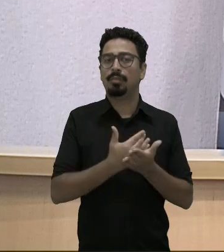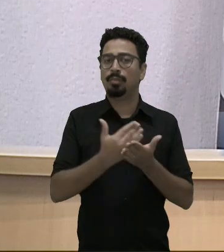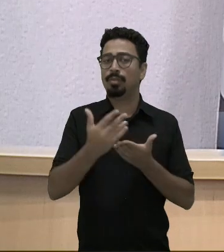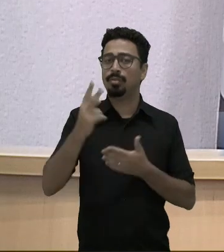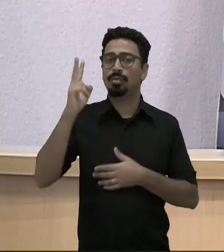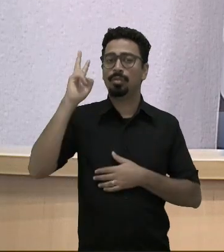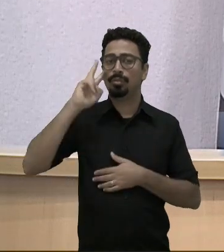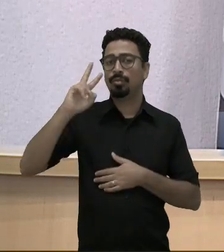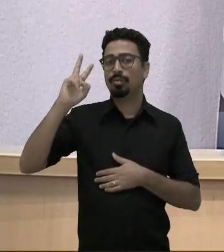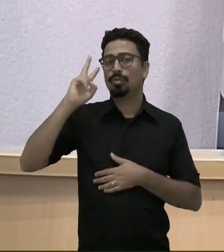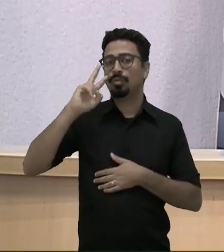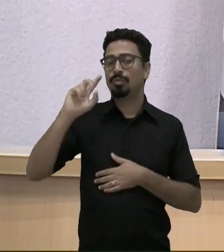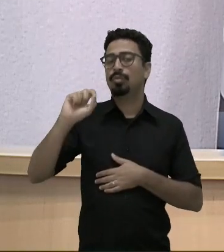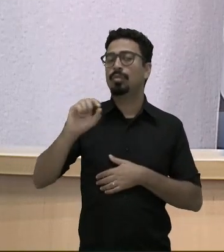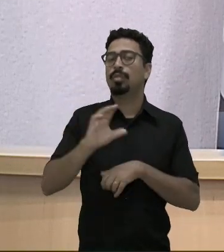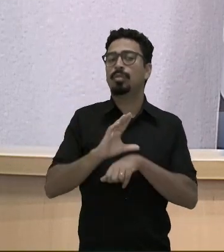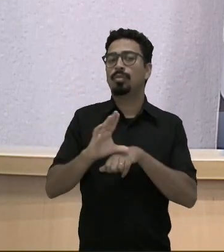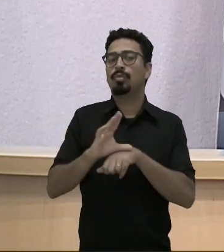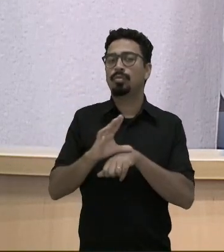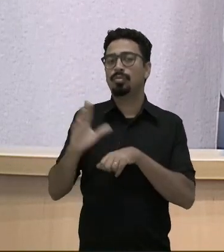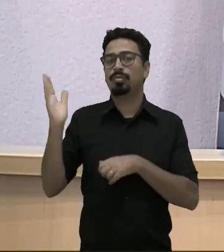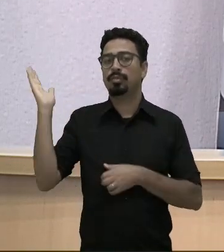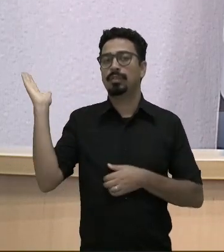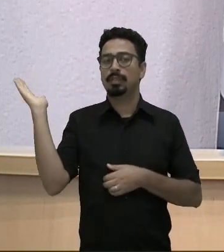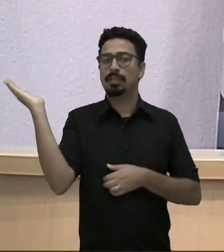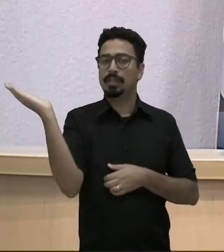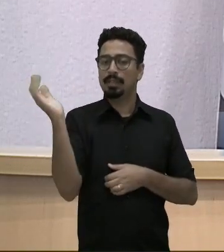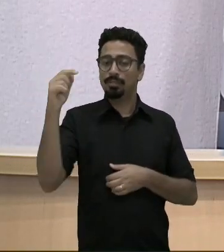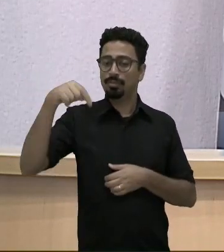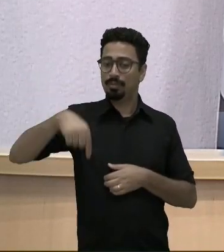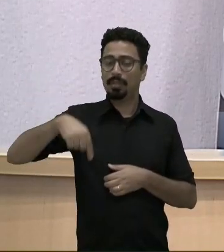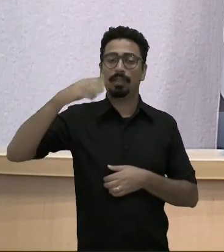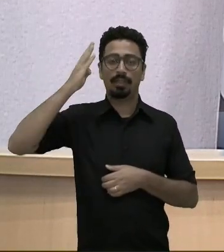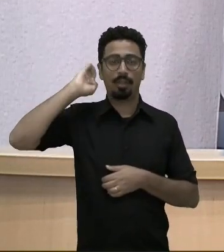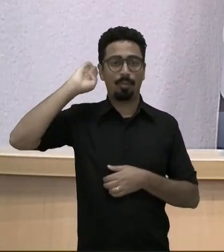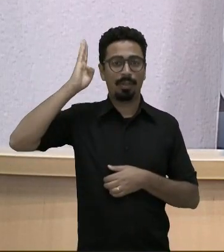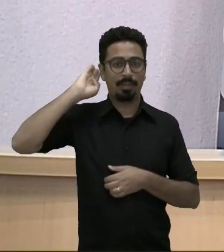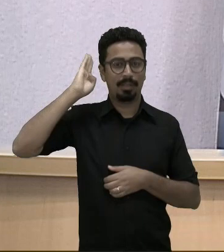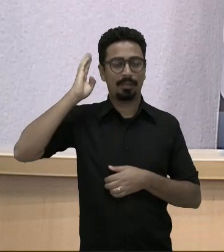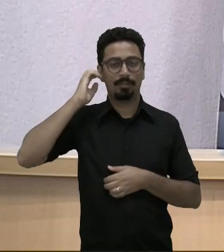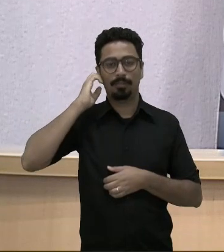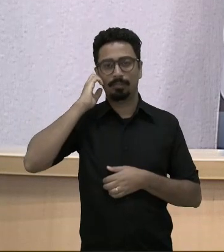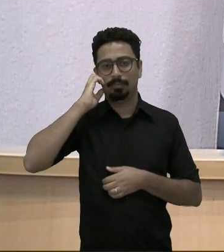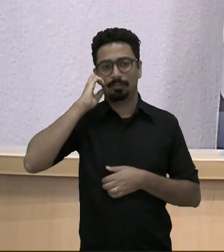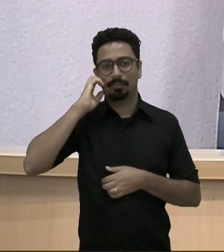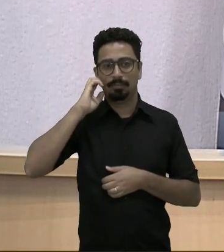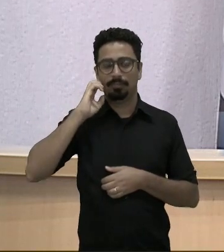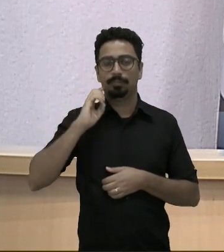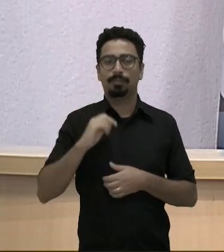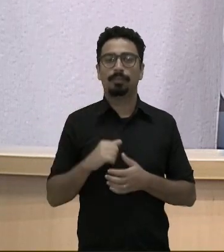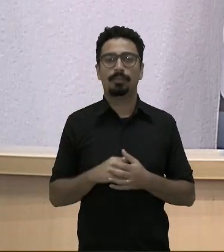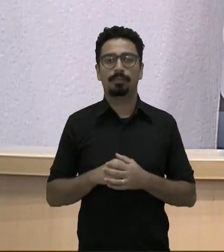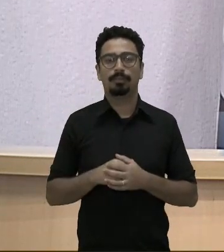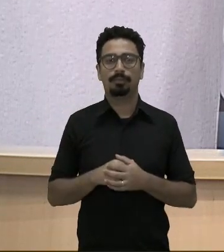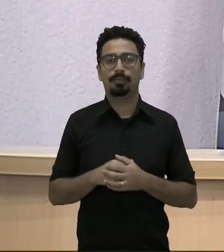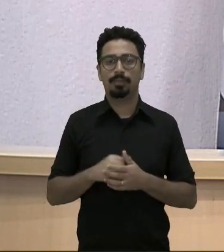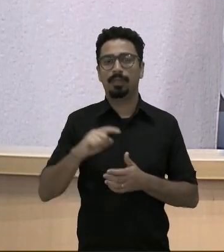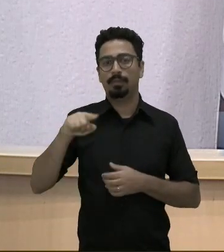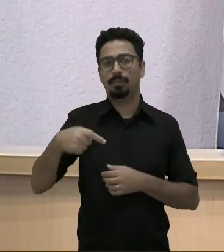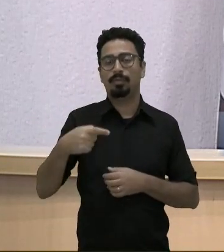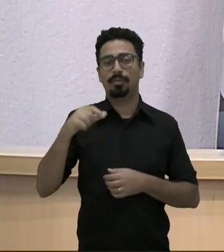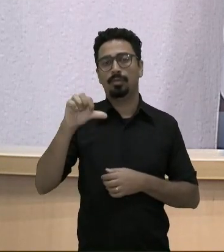história do curso de garçom em Taubaté, tá? Nos anos 80.